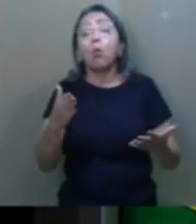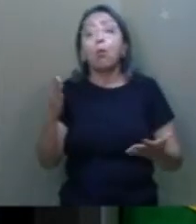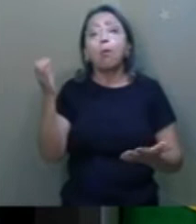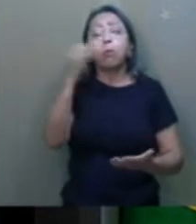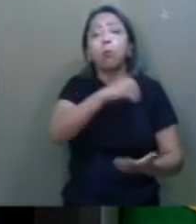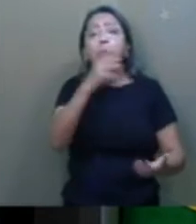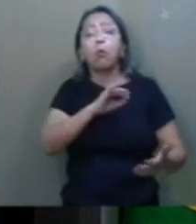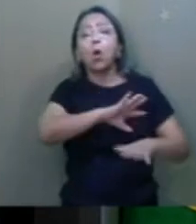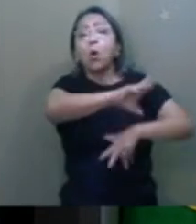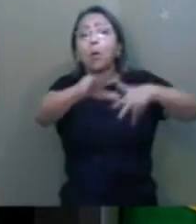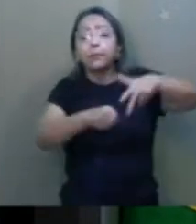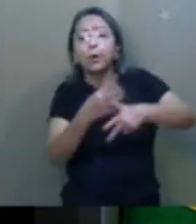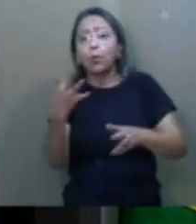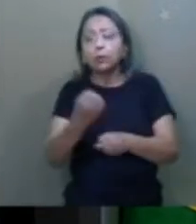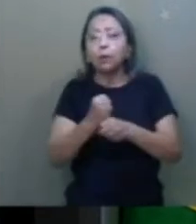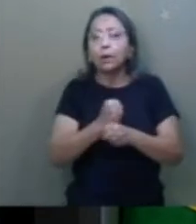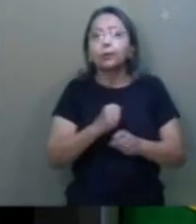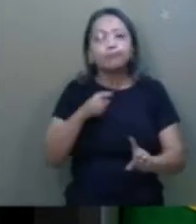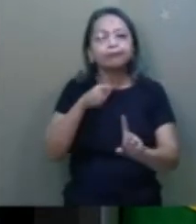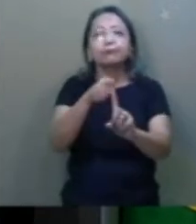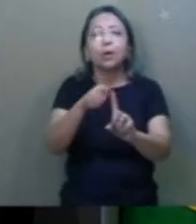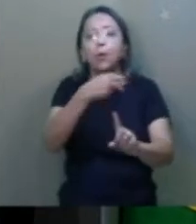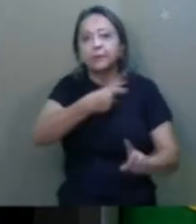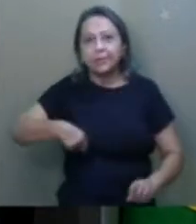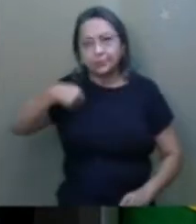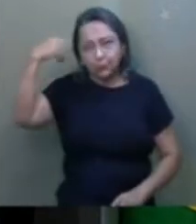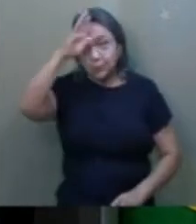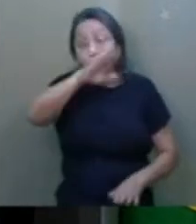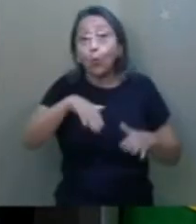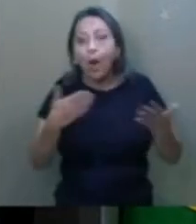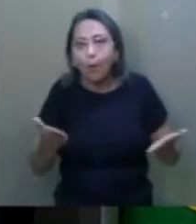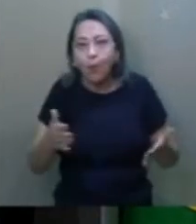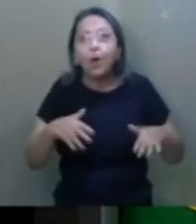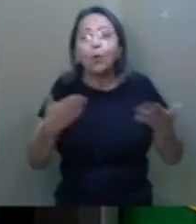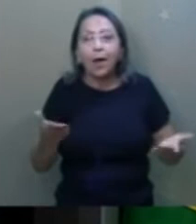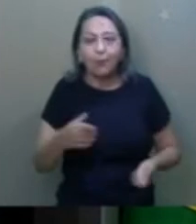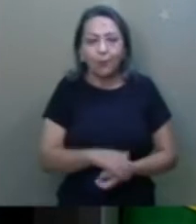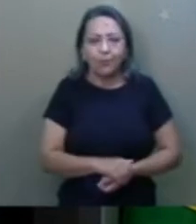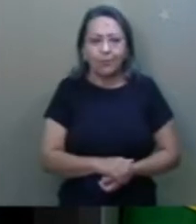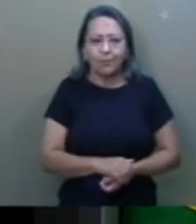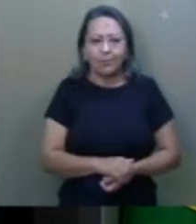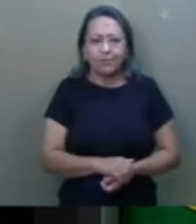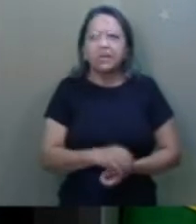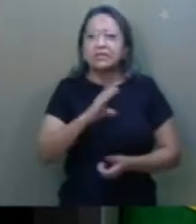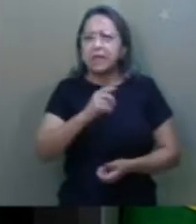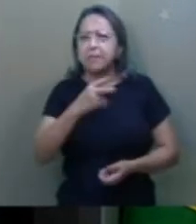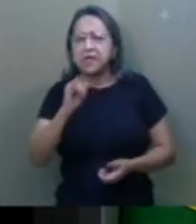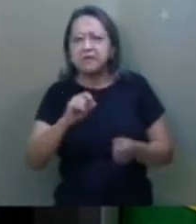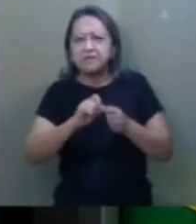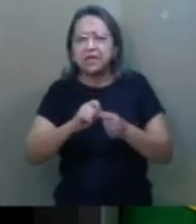corrupção em 4 anos que atingiu o presidente da República? Qual foi, senador Wellington? CPIs que fizeram aqui,